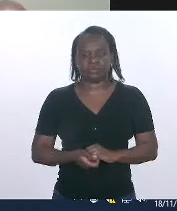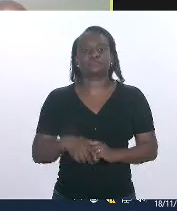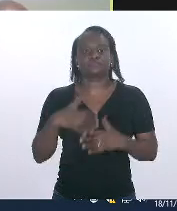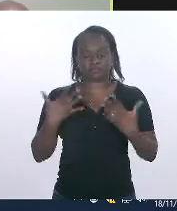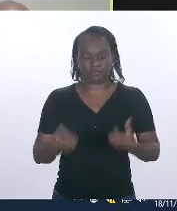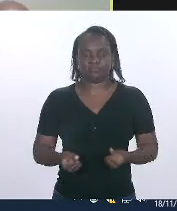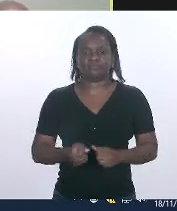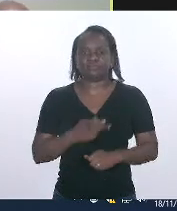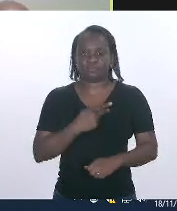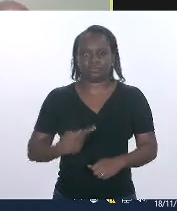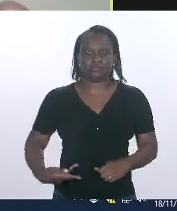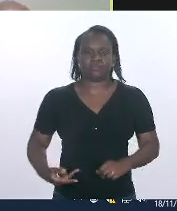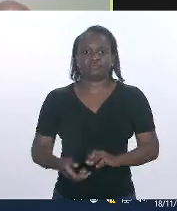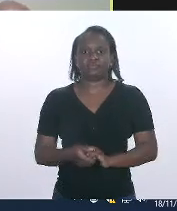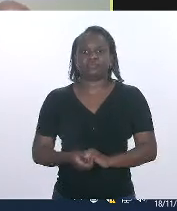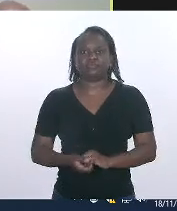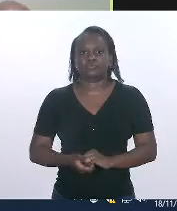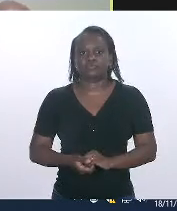Favorável, presidente.